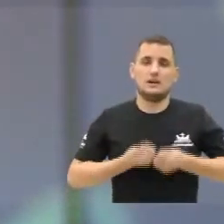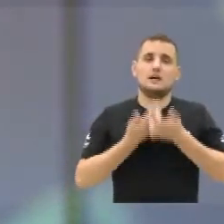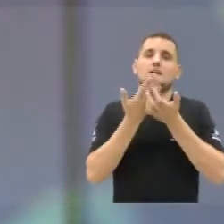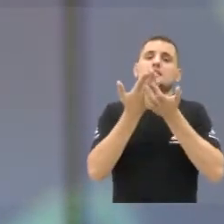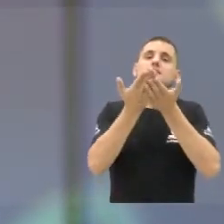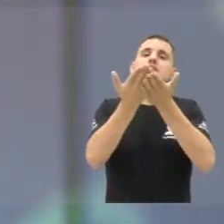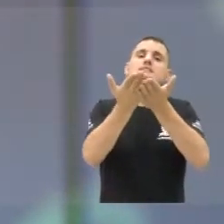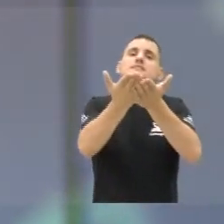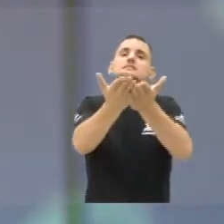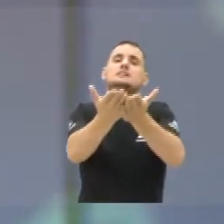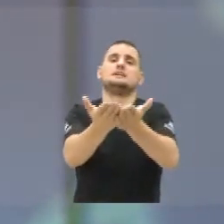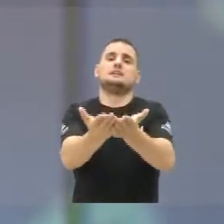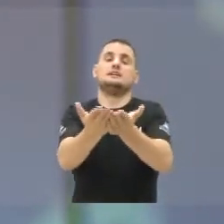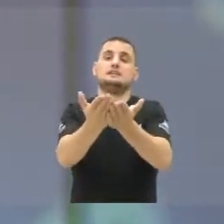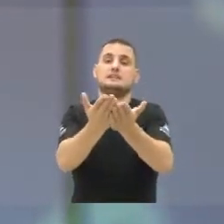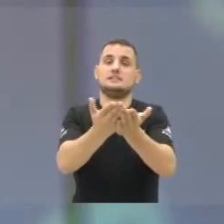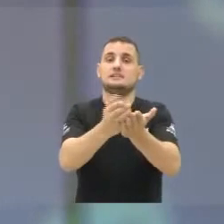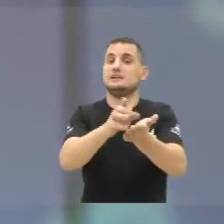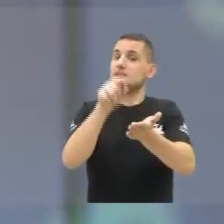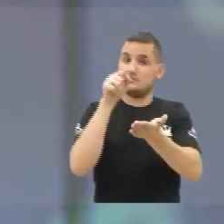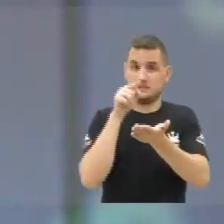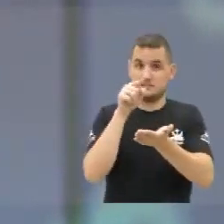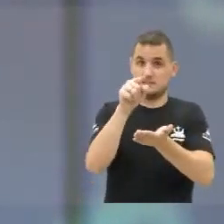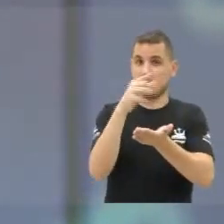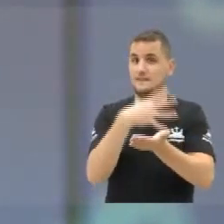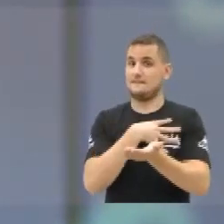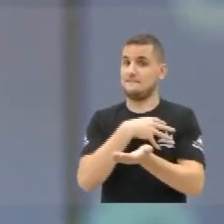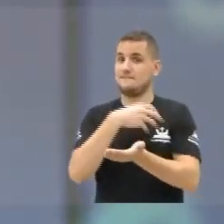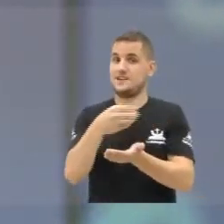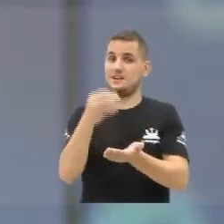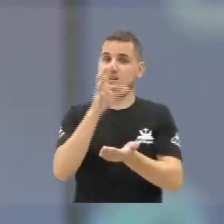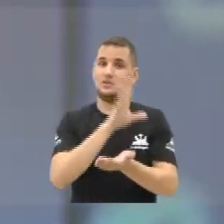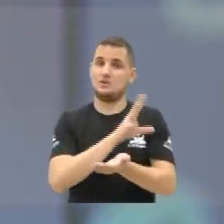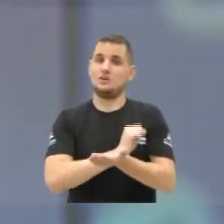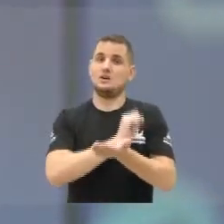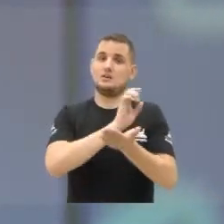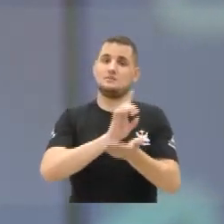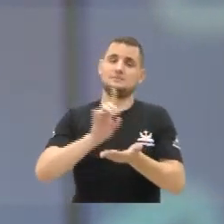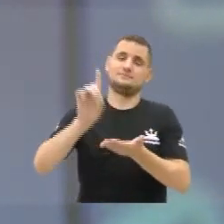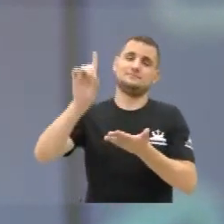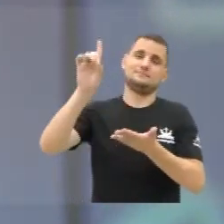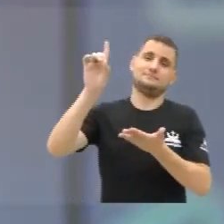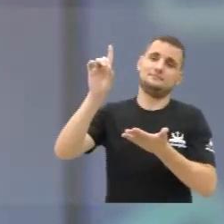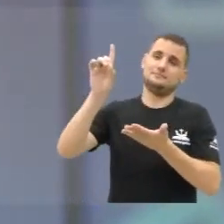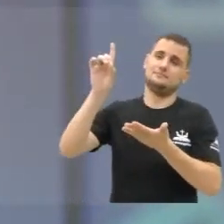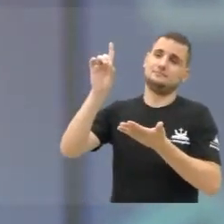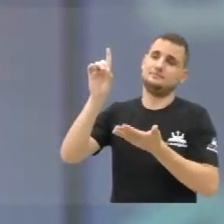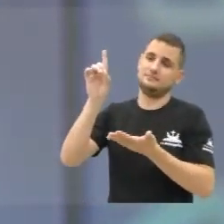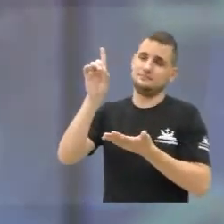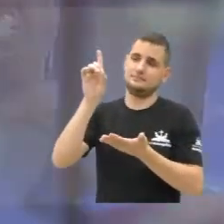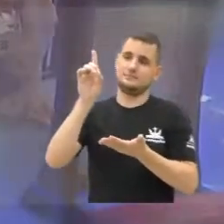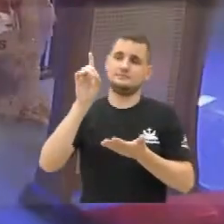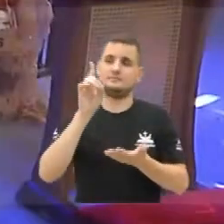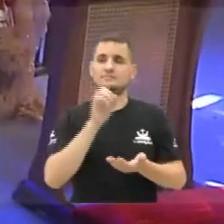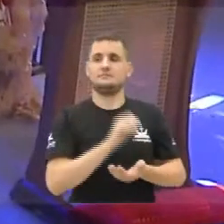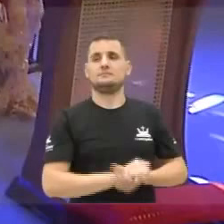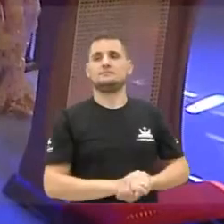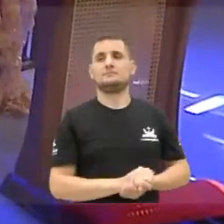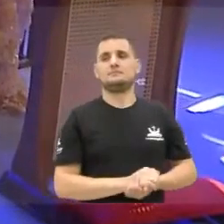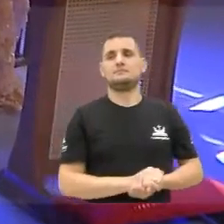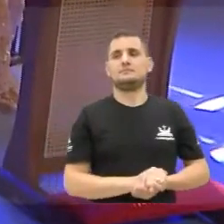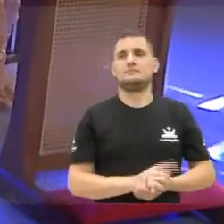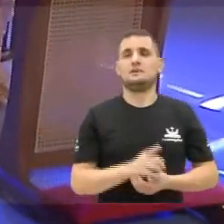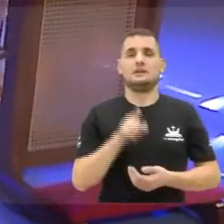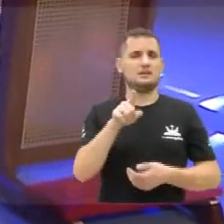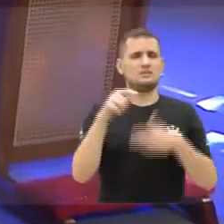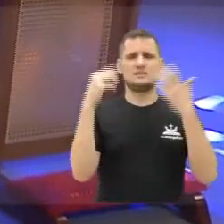darei novas vestes, filho amado. E celebre o teu